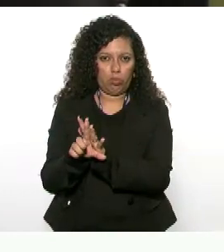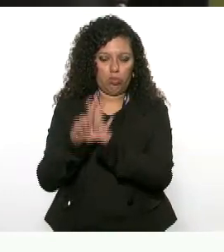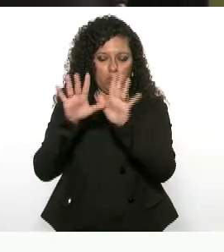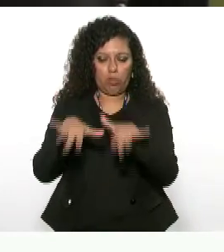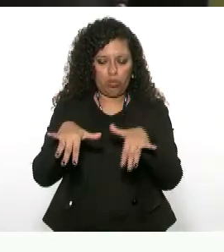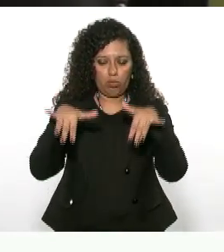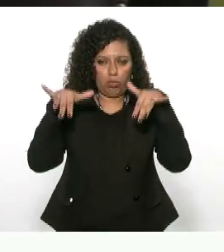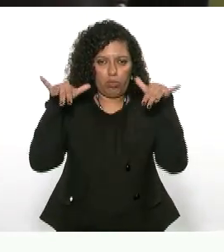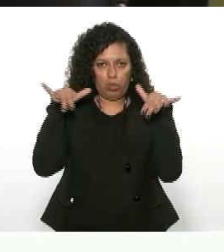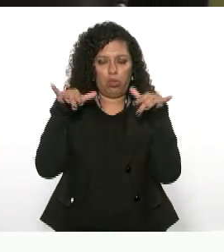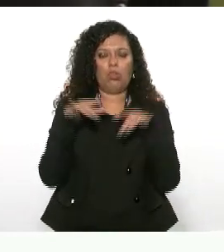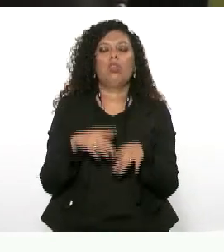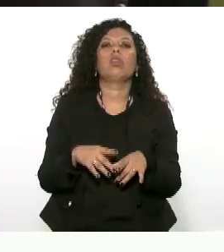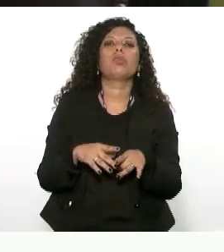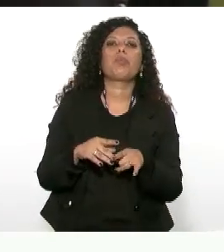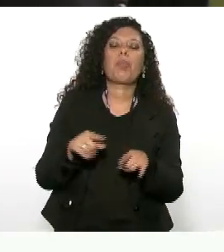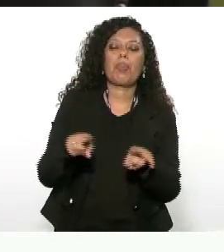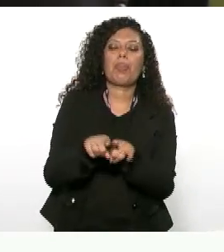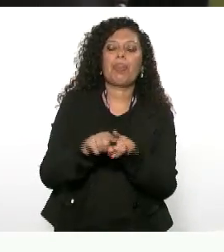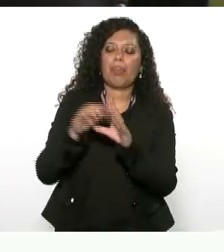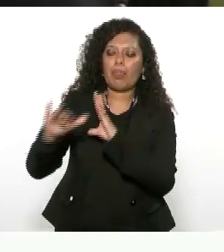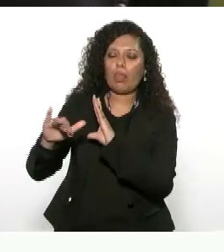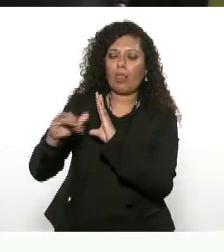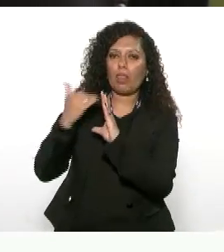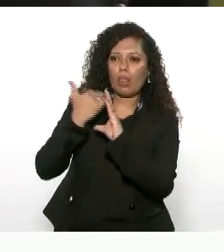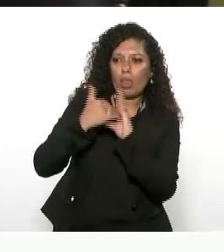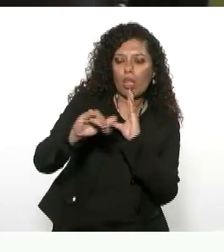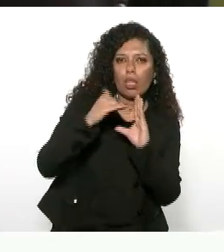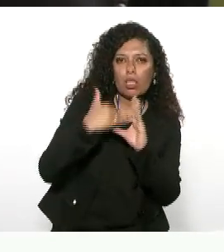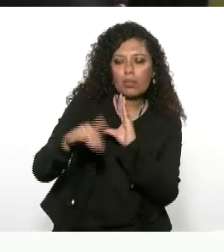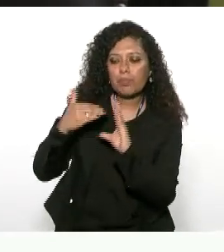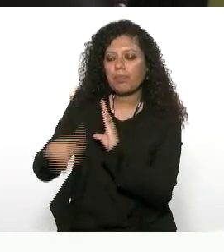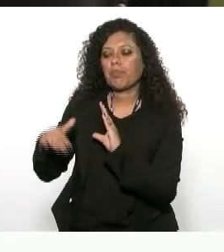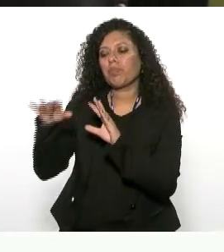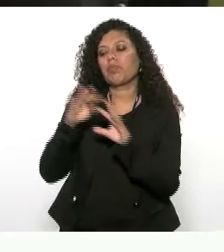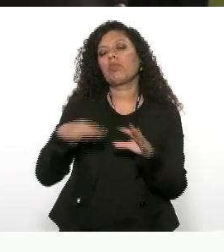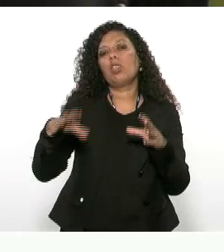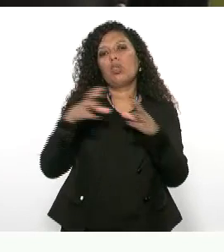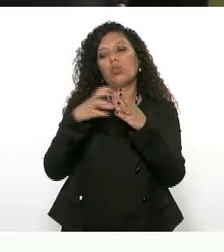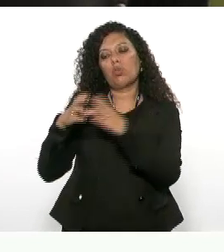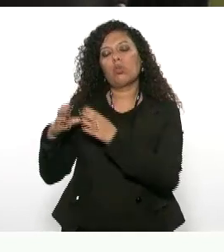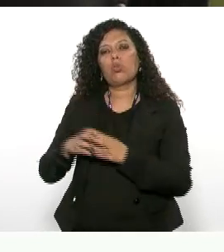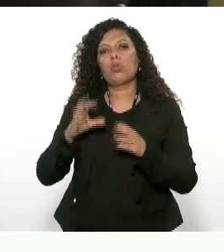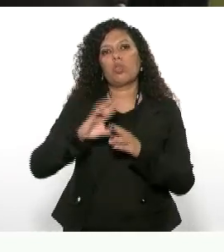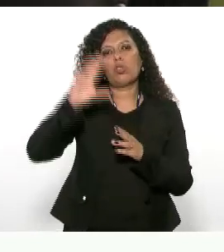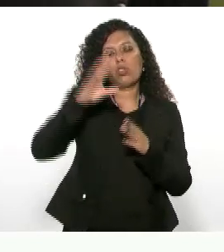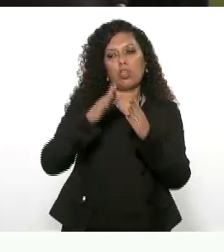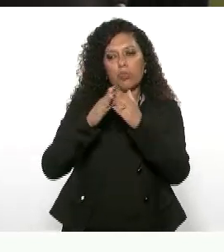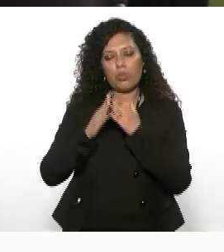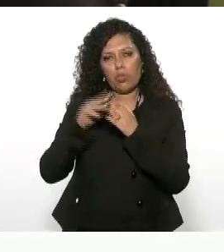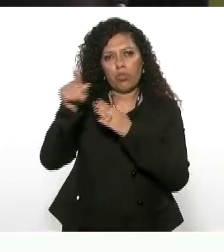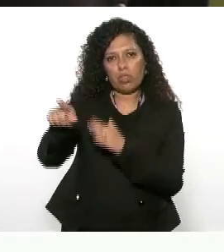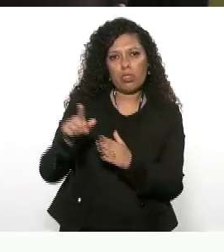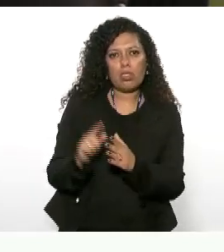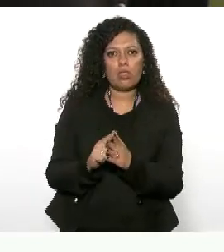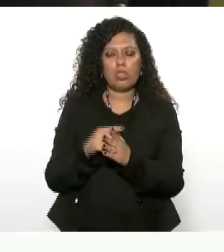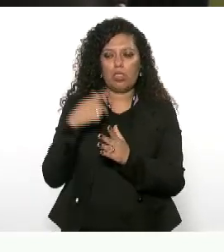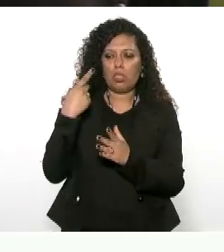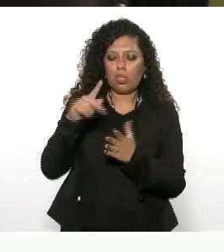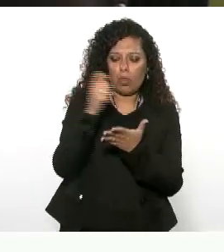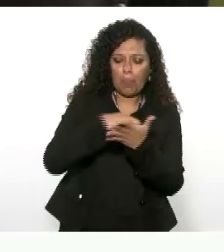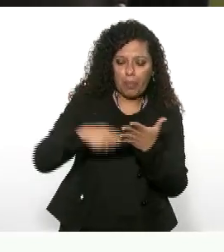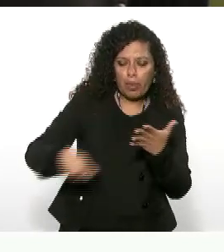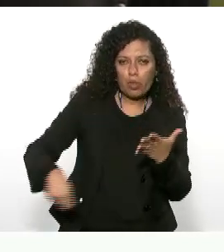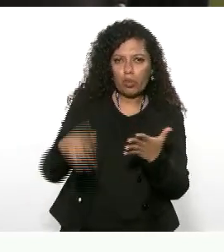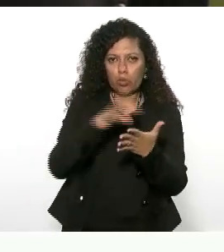plenário. E também, né, será encaminhado também para os órgãos respectivos. Então, eu queria lhe pedir que o seu texto